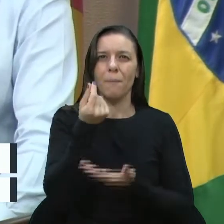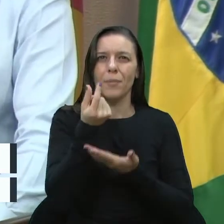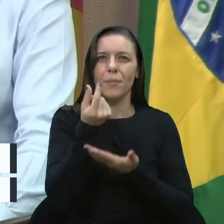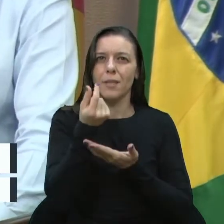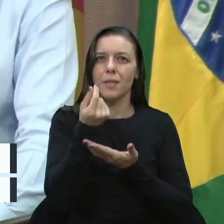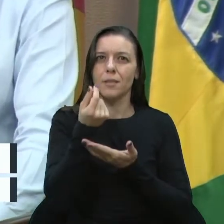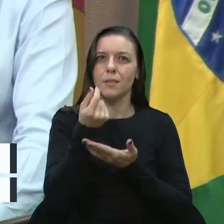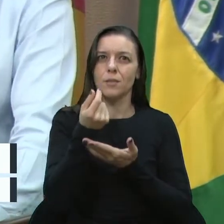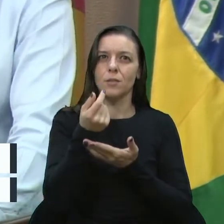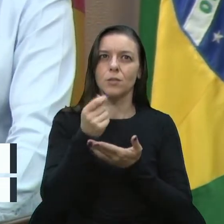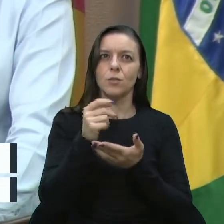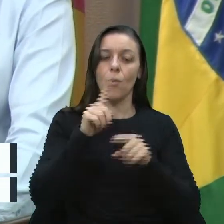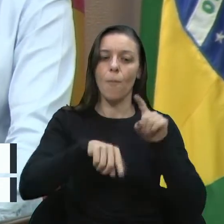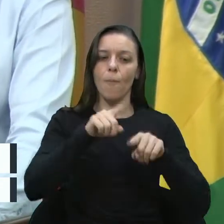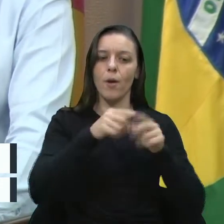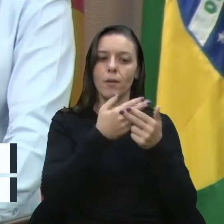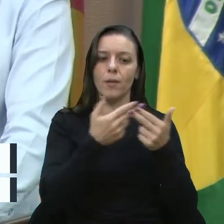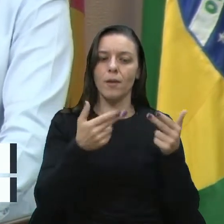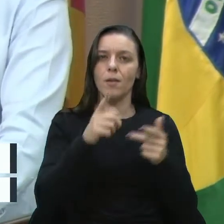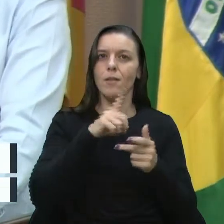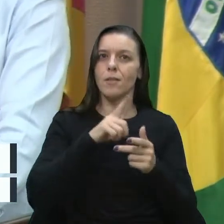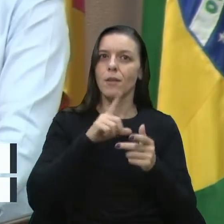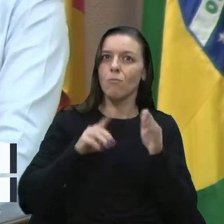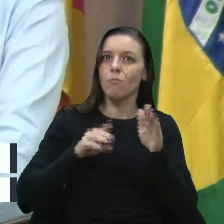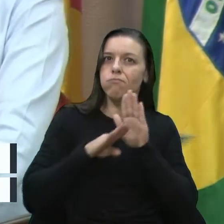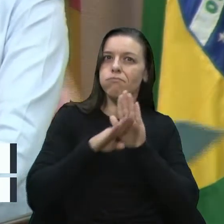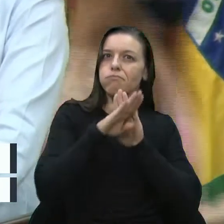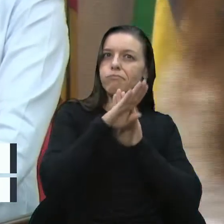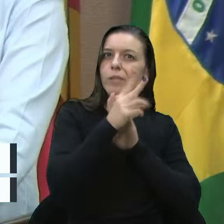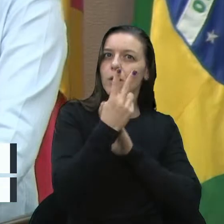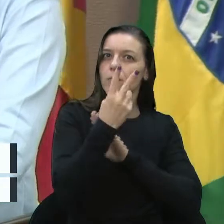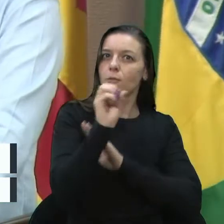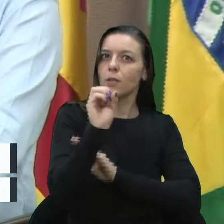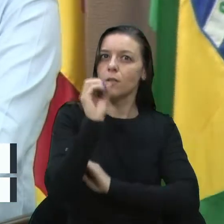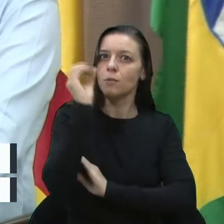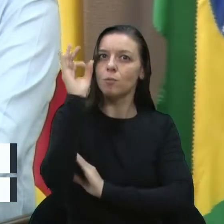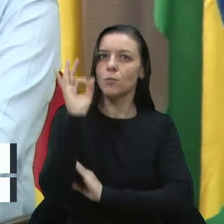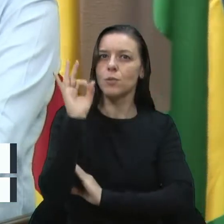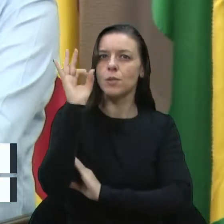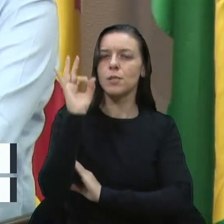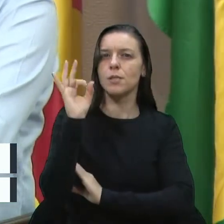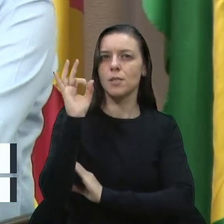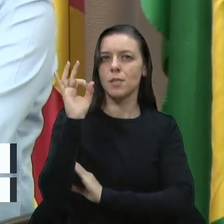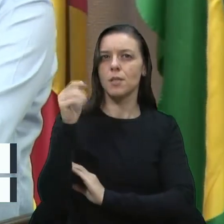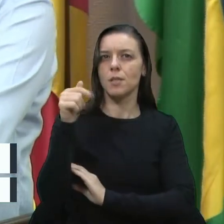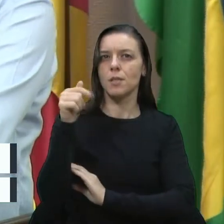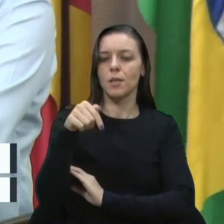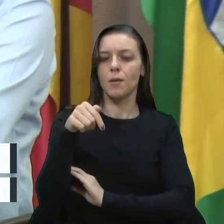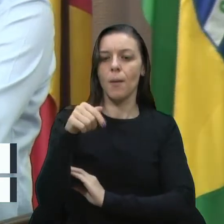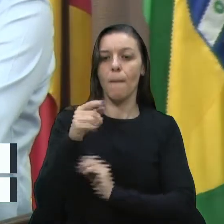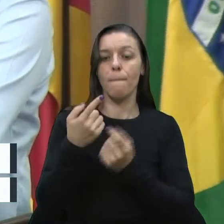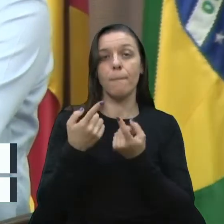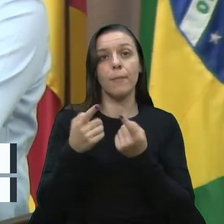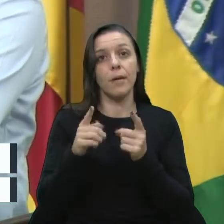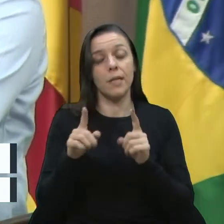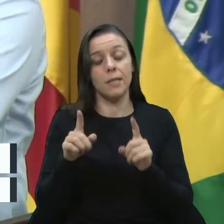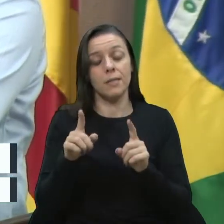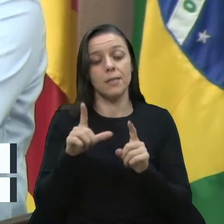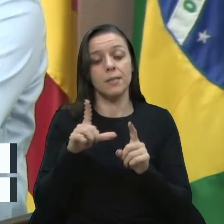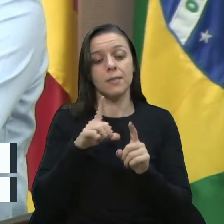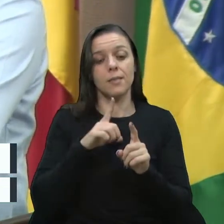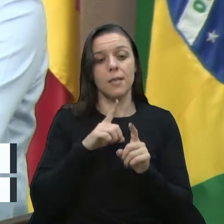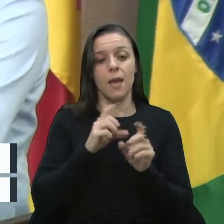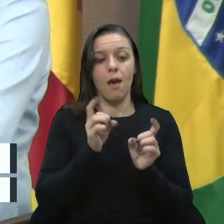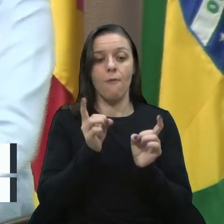escolares têm alta de até 20% em Caxias do Sul, mas apesar disso, o varejo prevê crescimento